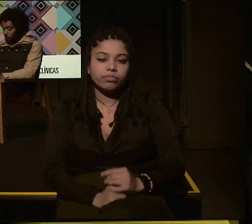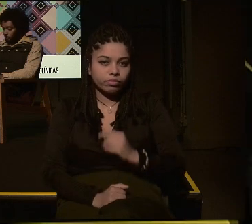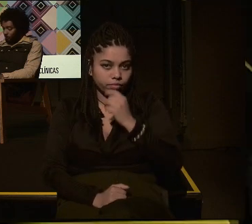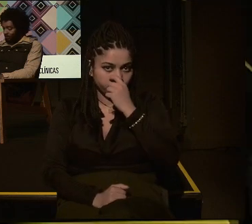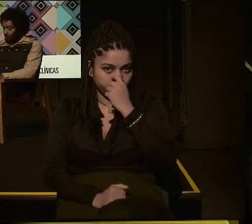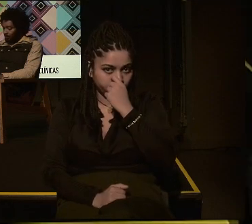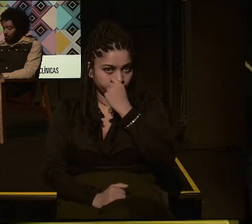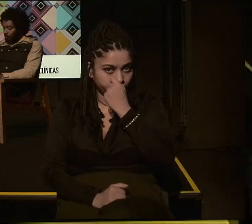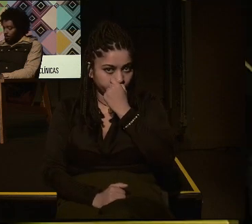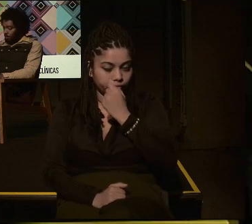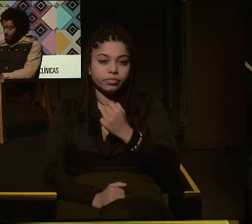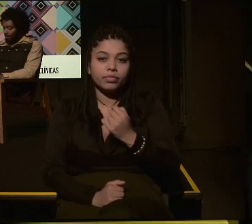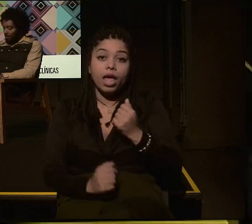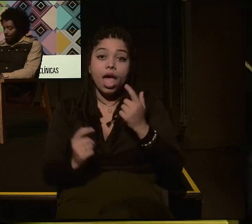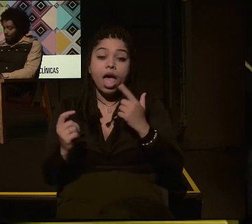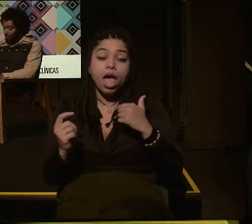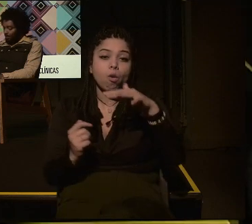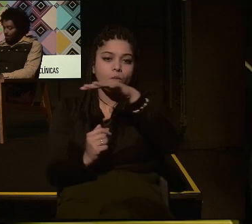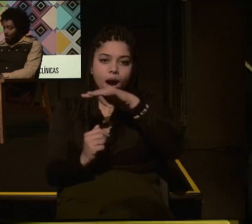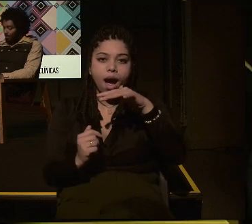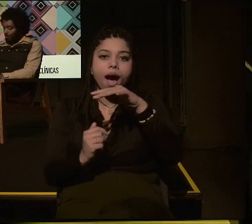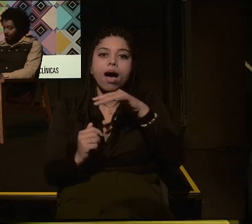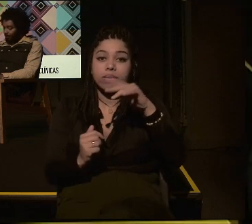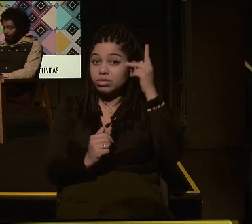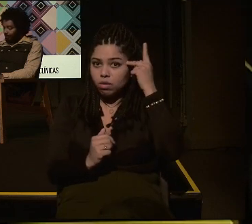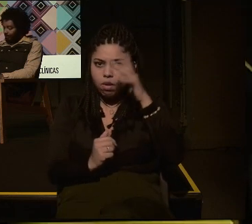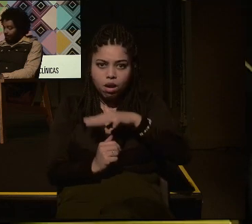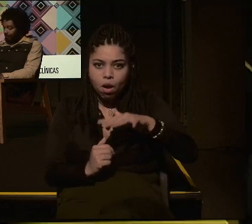que é um território de encontro, mas é um território ar.